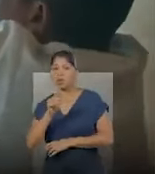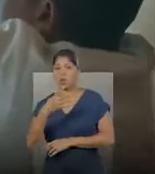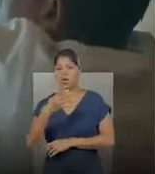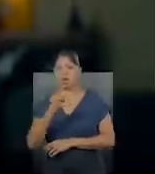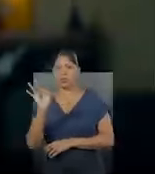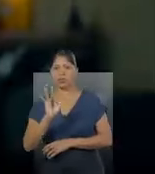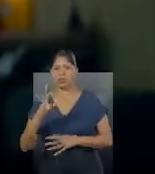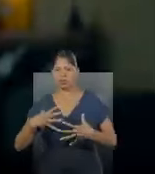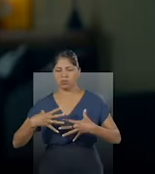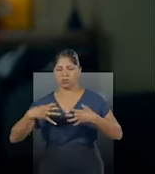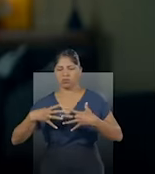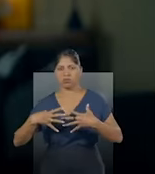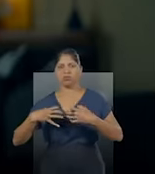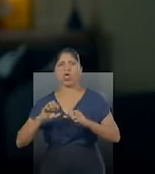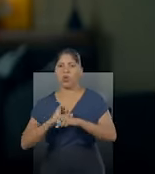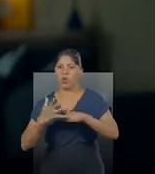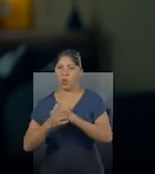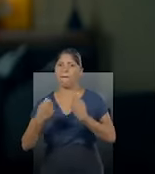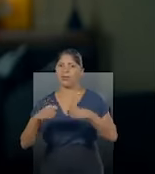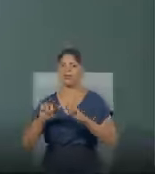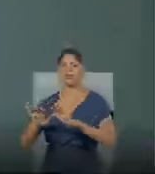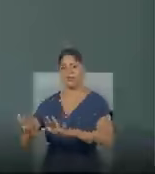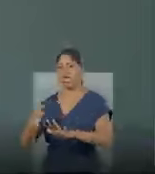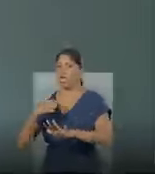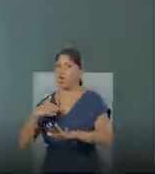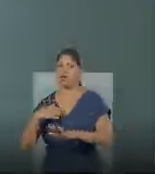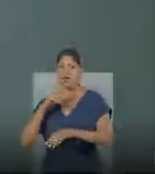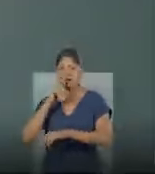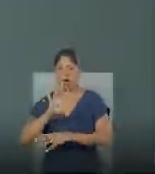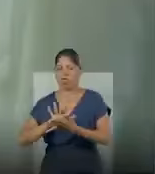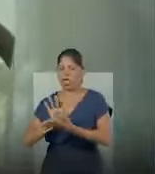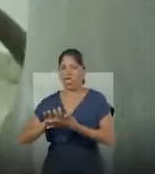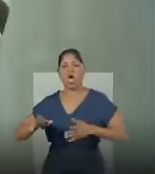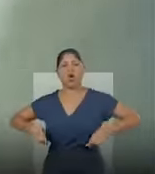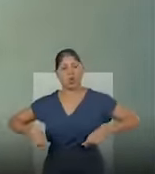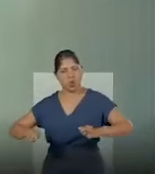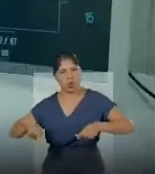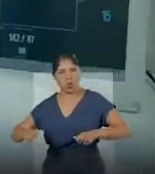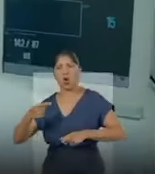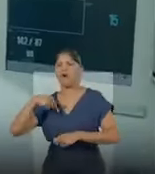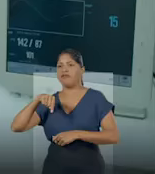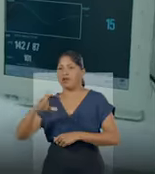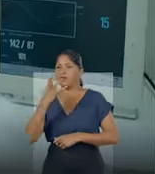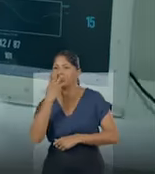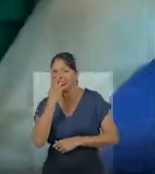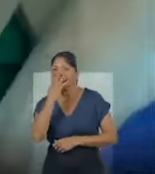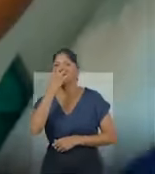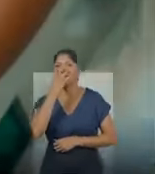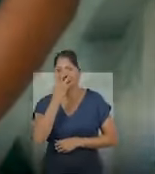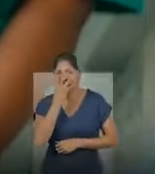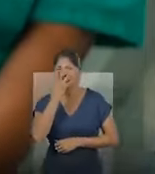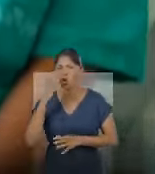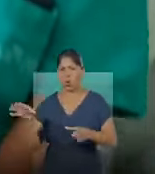teu pulmão tomado de Covid, tu precisa ser internado agora. Não fiz esforço mais nenhum, vieram com uma cadeira de rodas, já fui no oxigênio, a